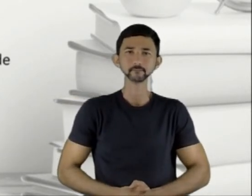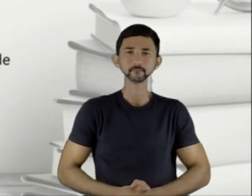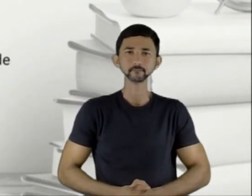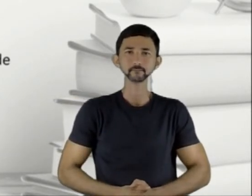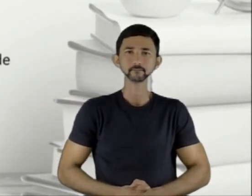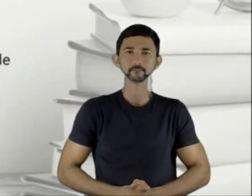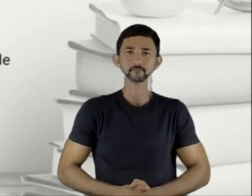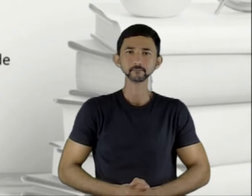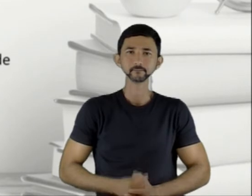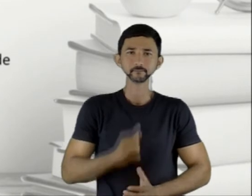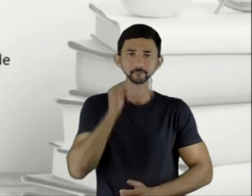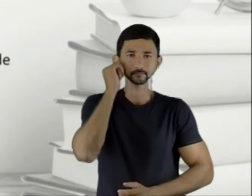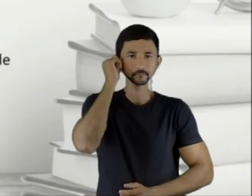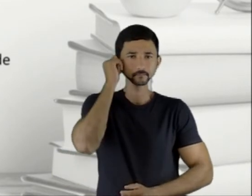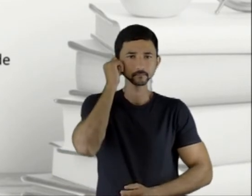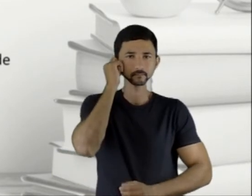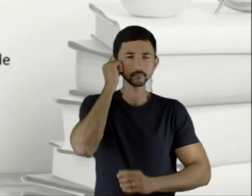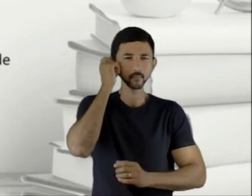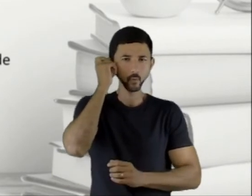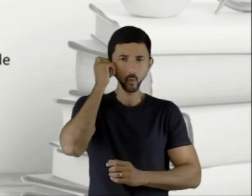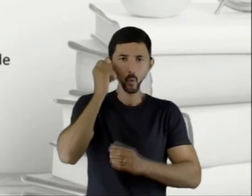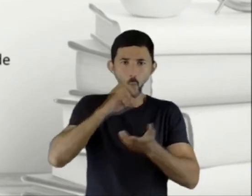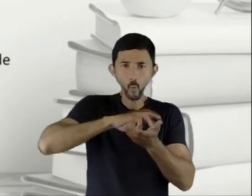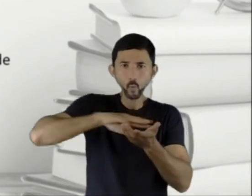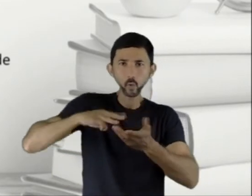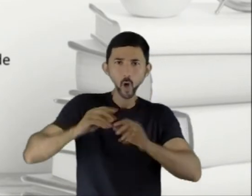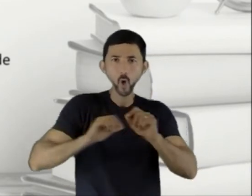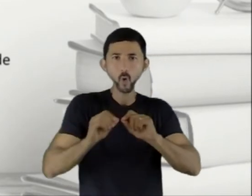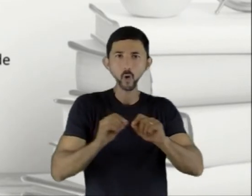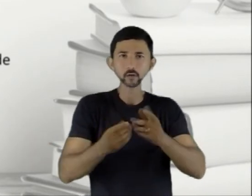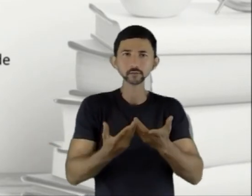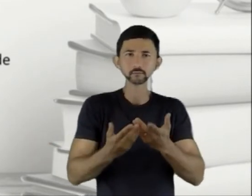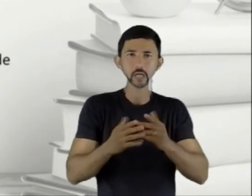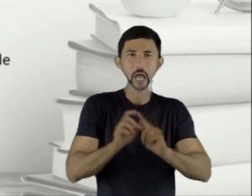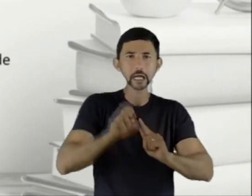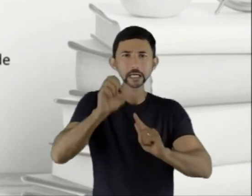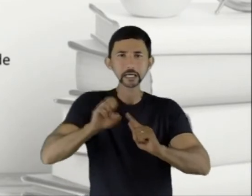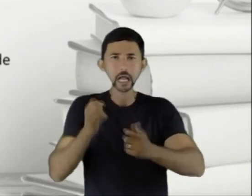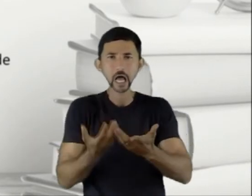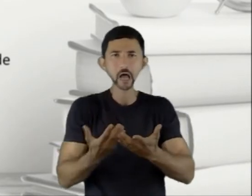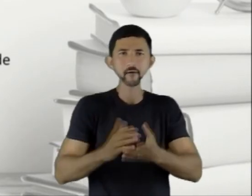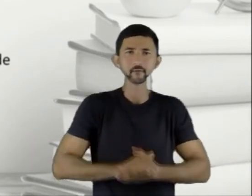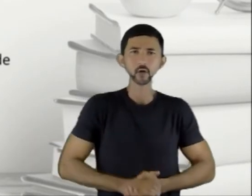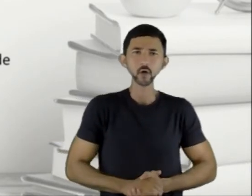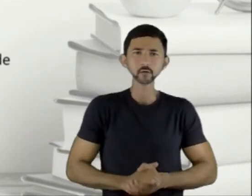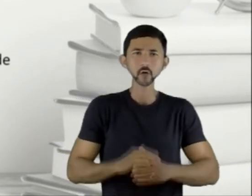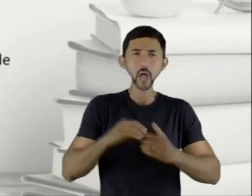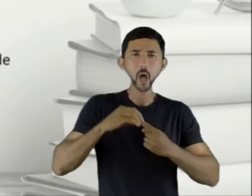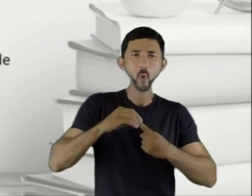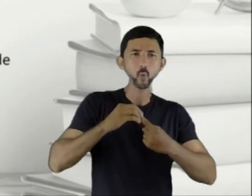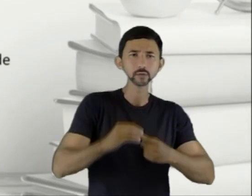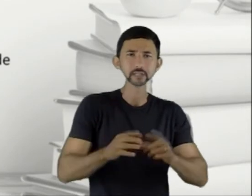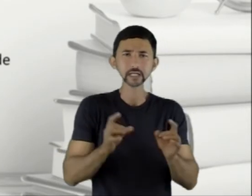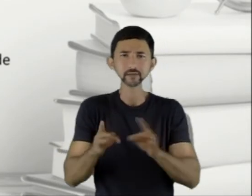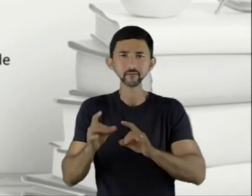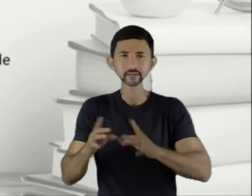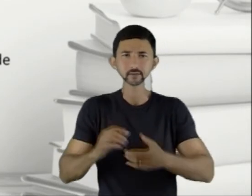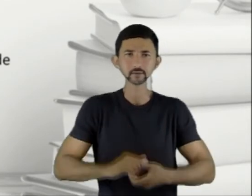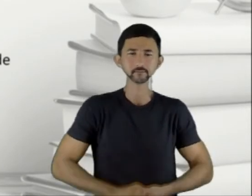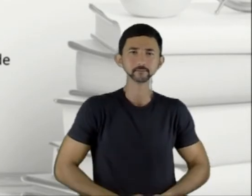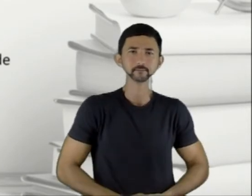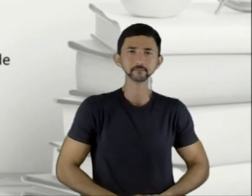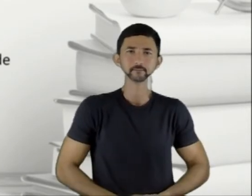em conta apenas as marcas de veículos dadas pelo gráfico, qual é a média de unidades vendidas por